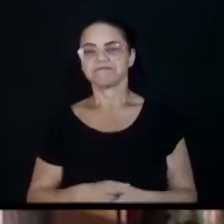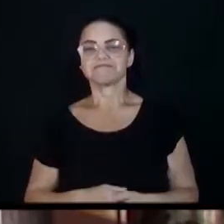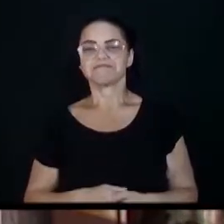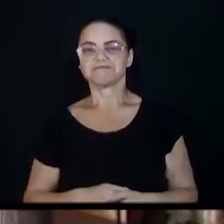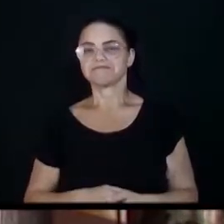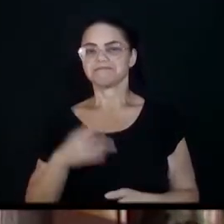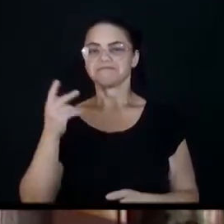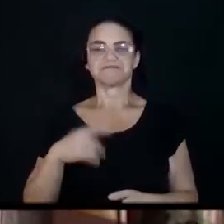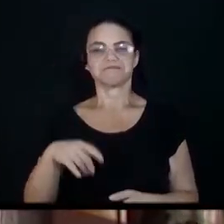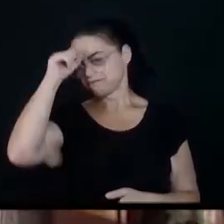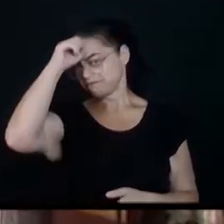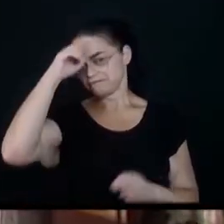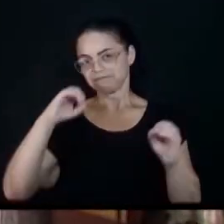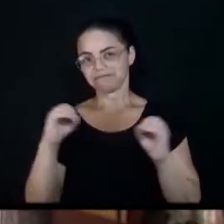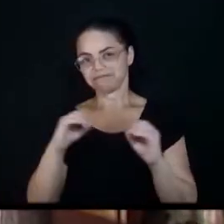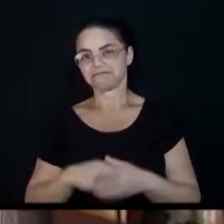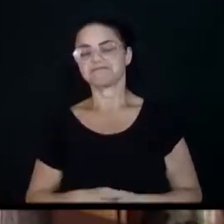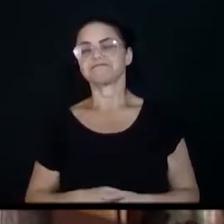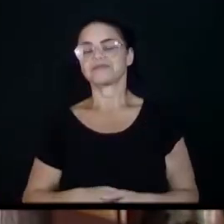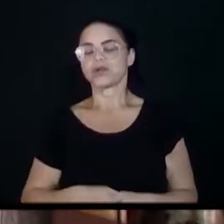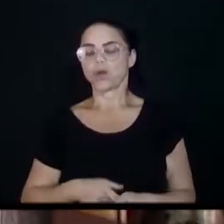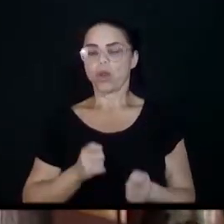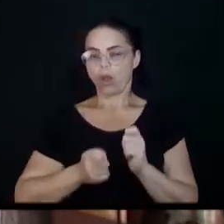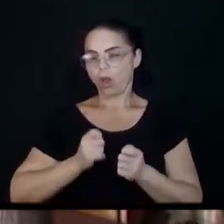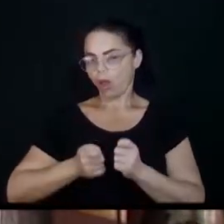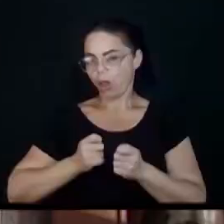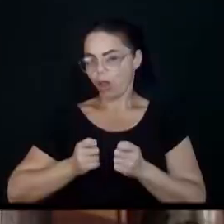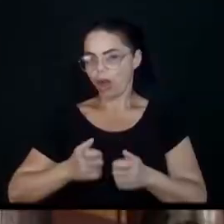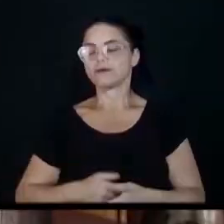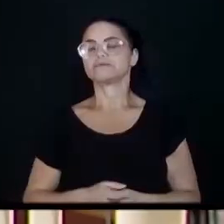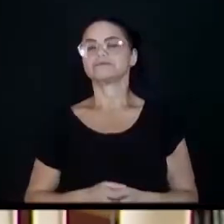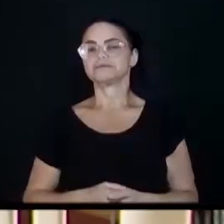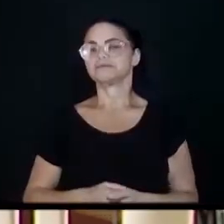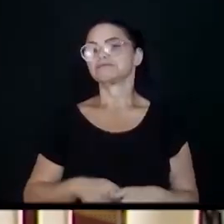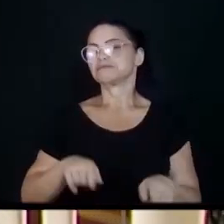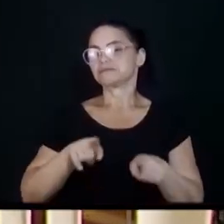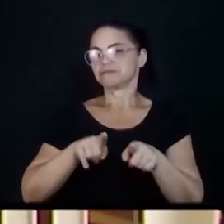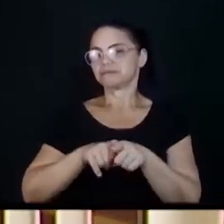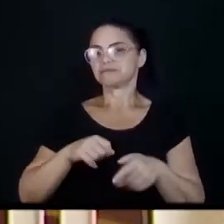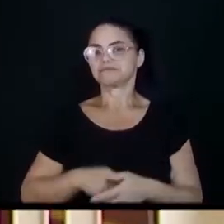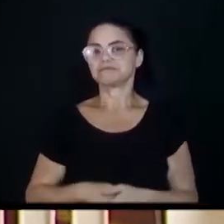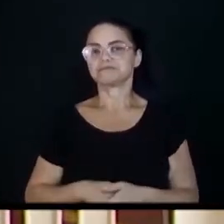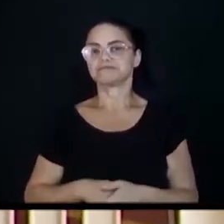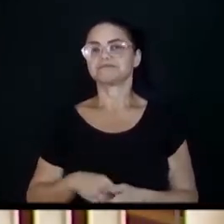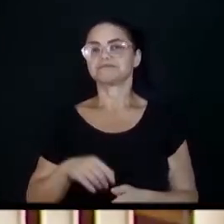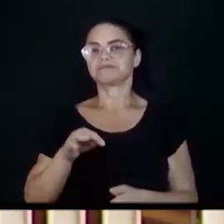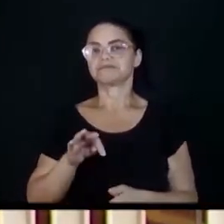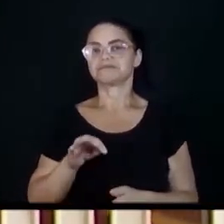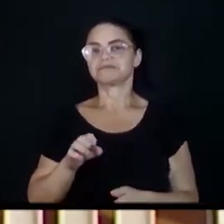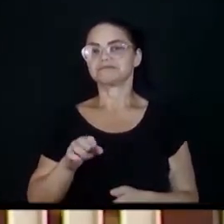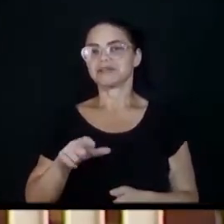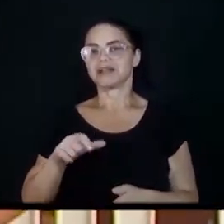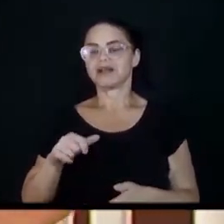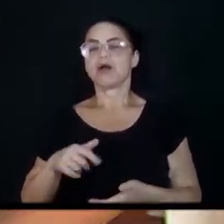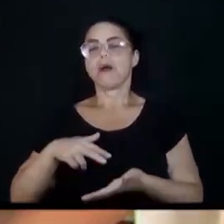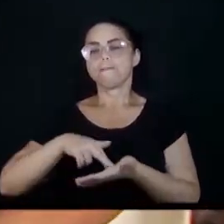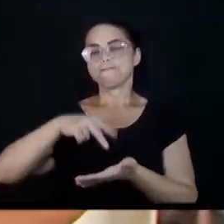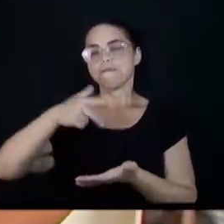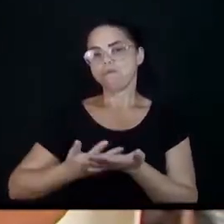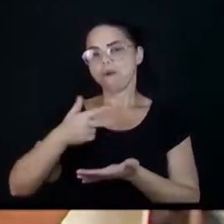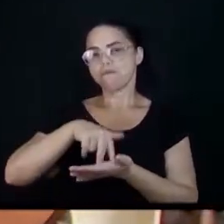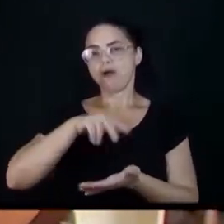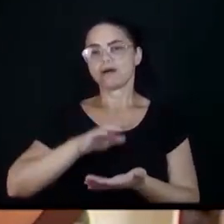aprendi o tamborim aqui. E aprendi a fazer estrelinha. O que você mais gosta de fazer aqui?